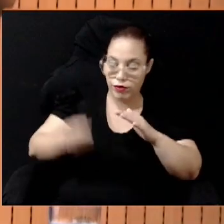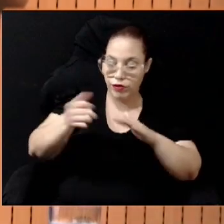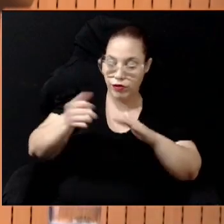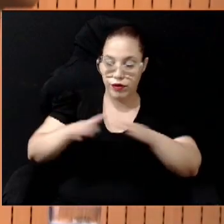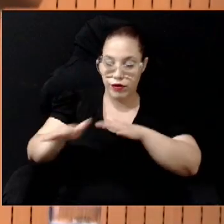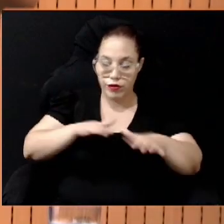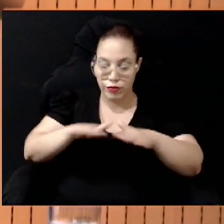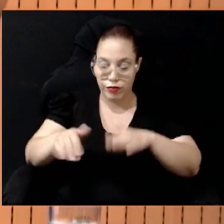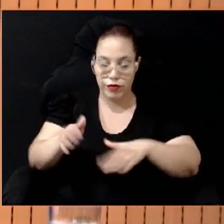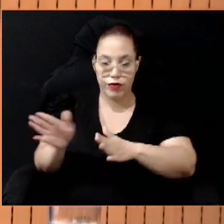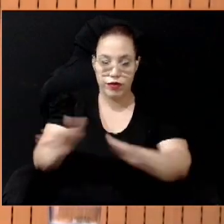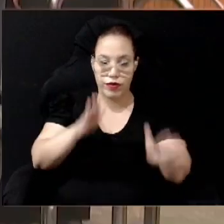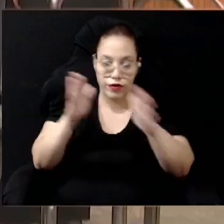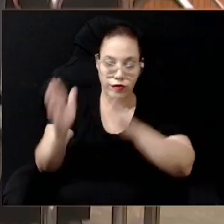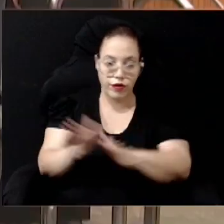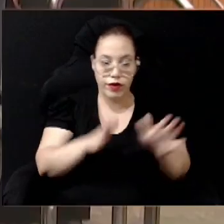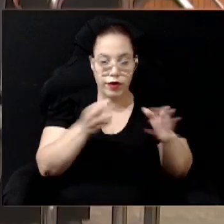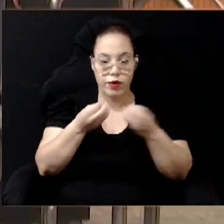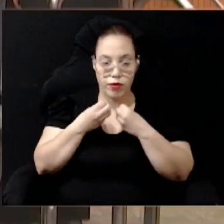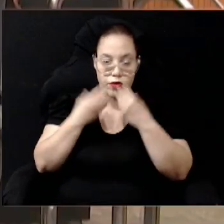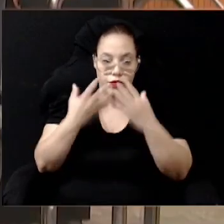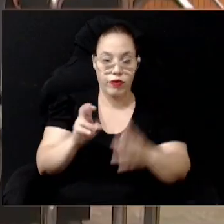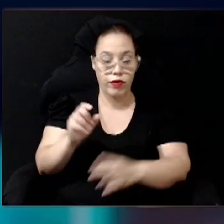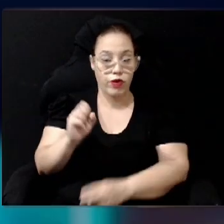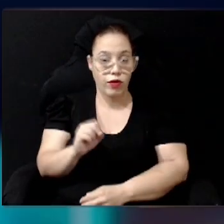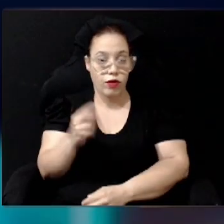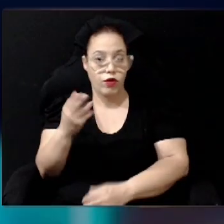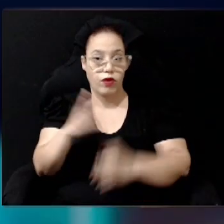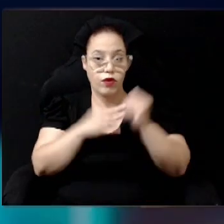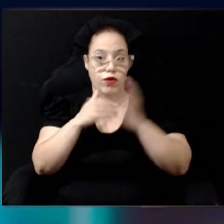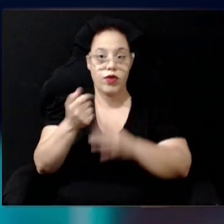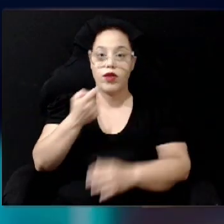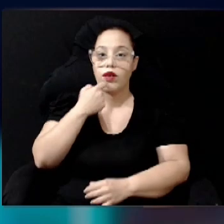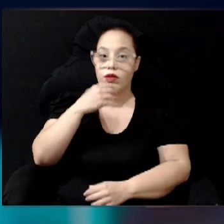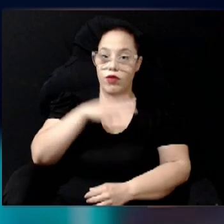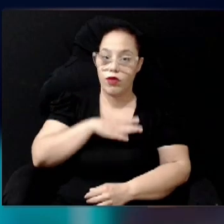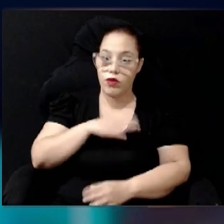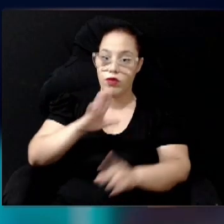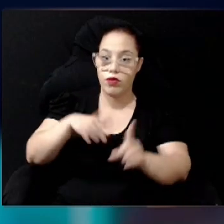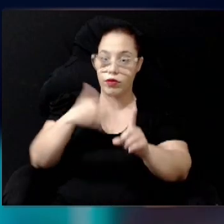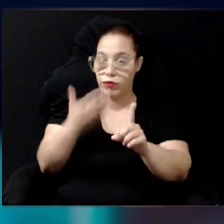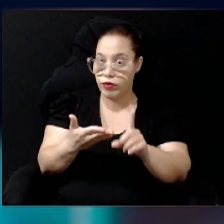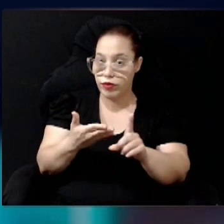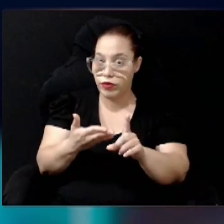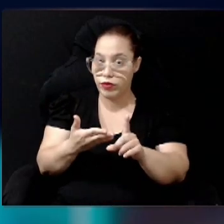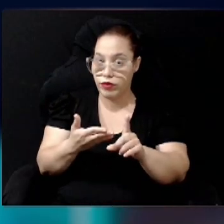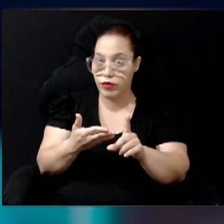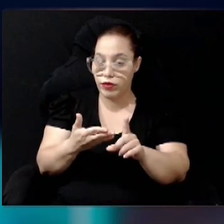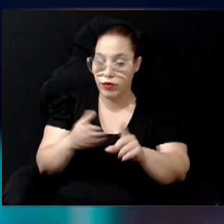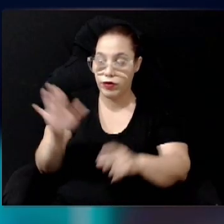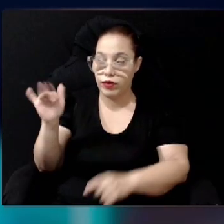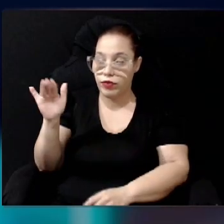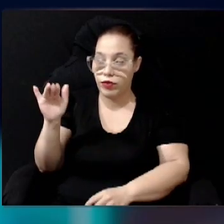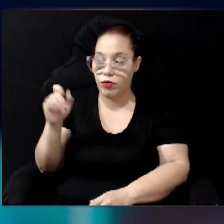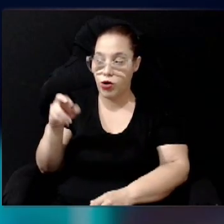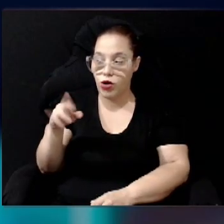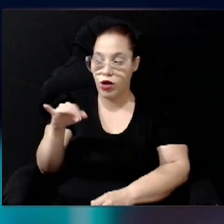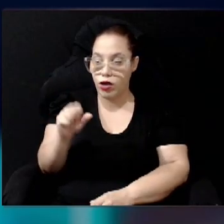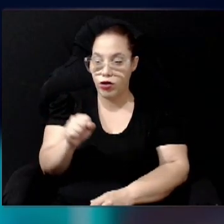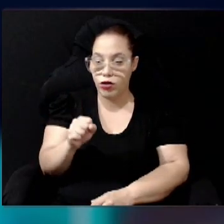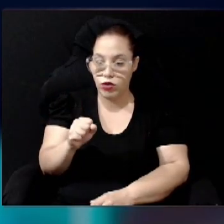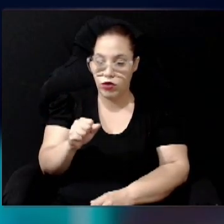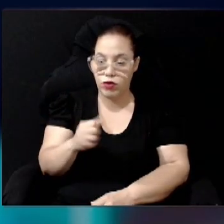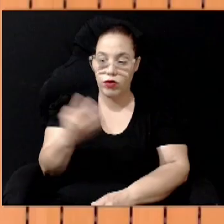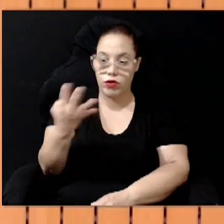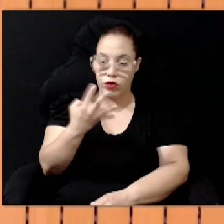a circulação de bens ou de serviços em Campinas. A homenageada é formada em ciências biológicas e atuou por 4 anos na